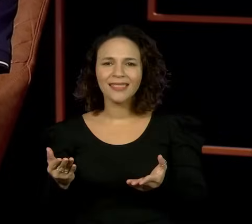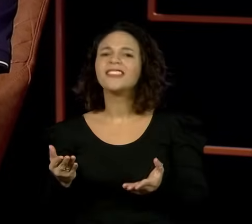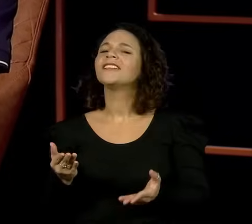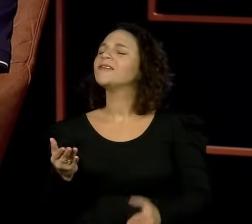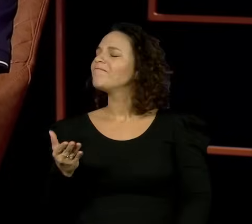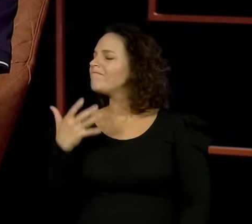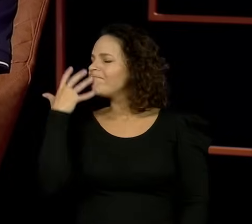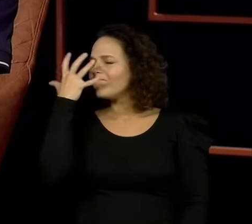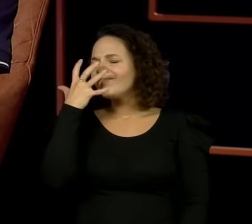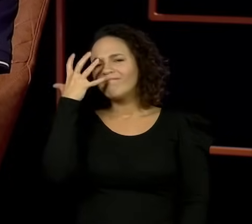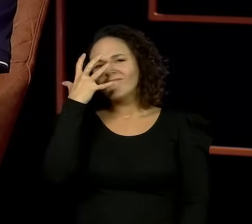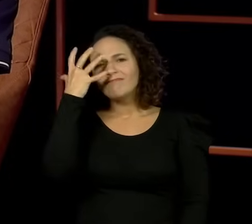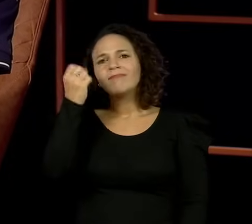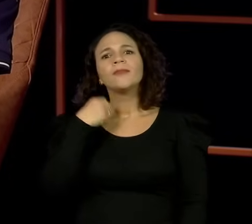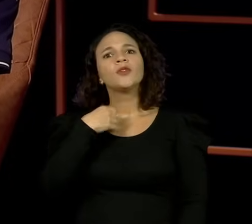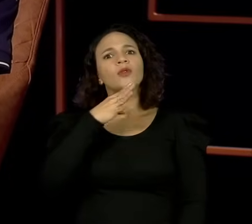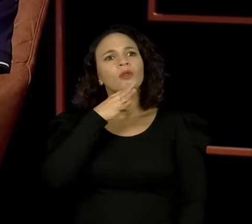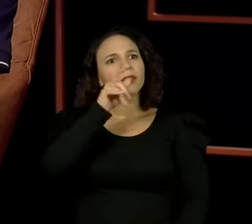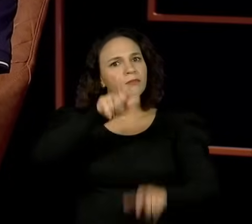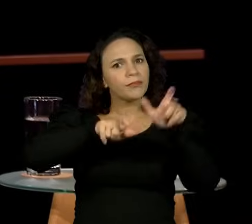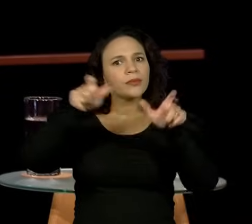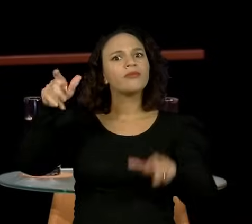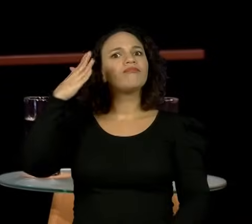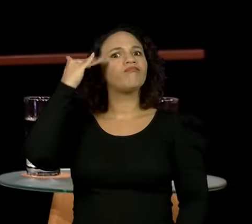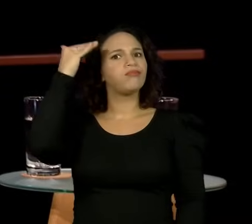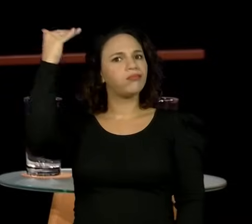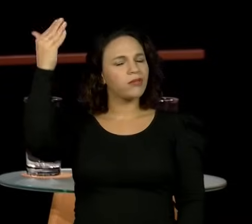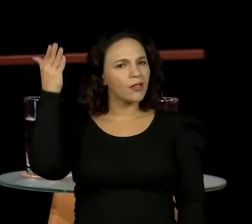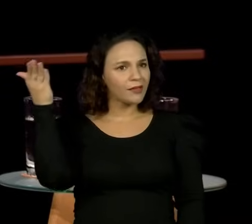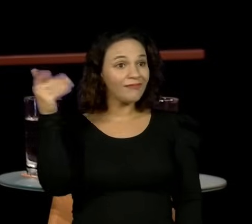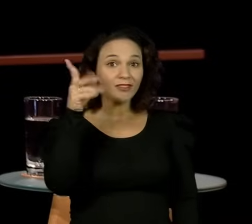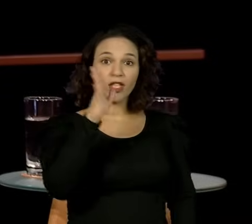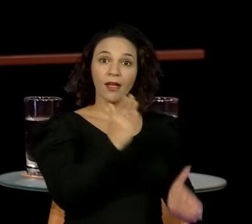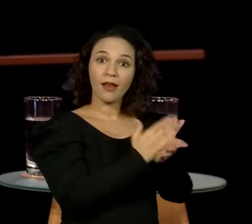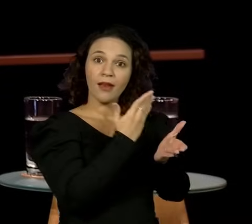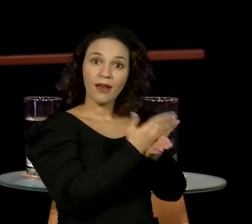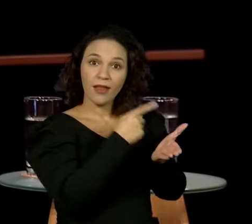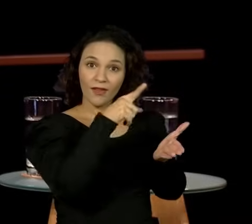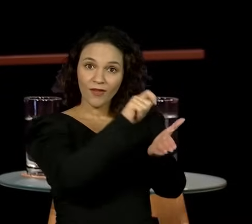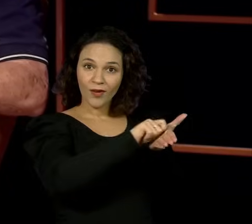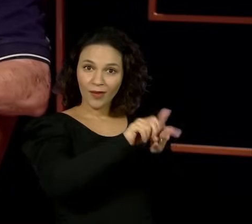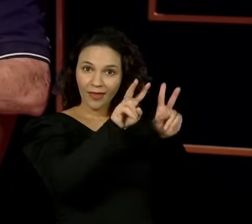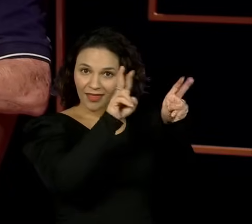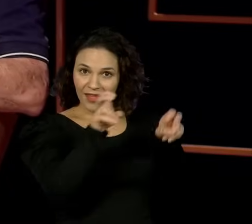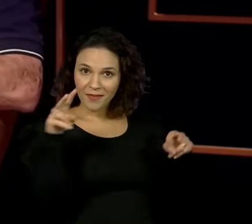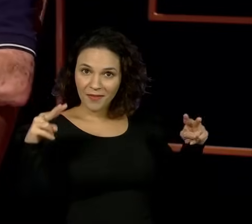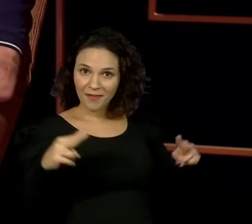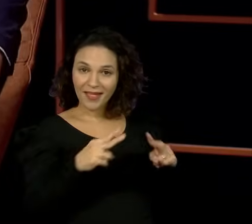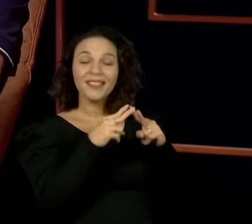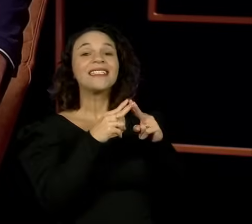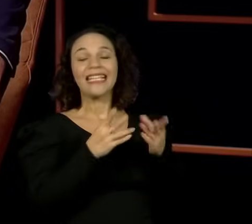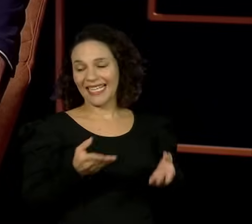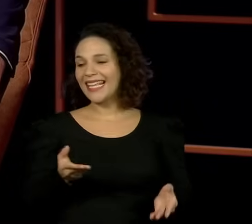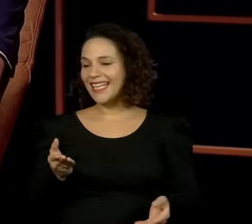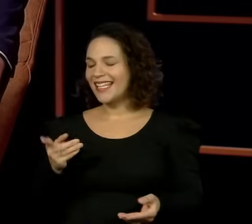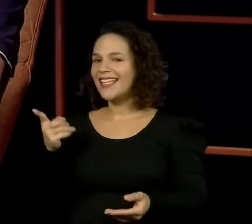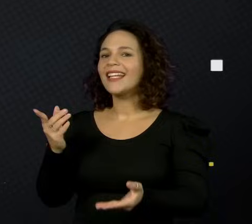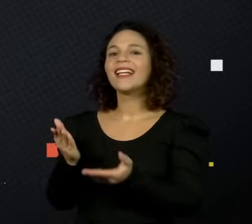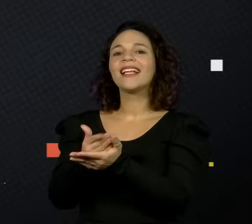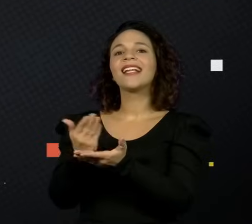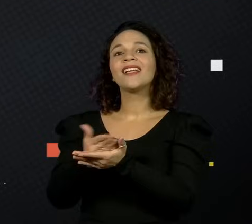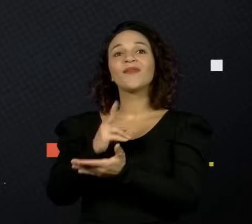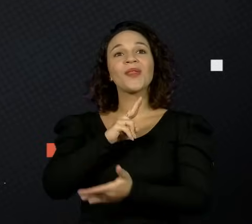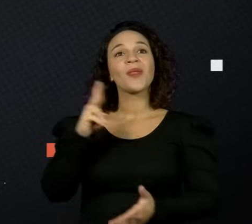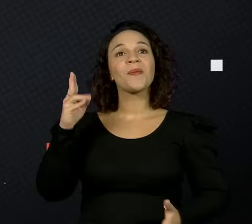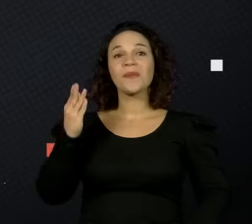encanto. Conheci muita gente importante. Você chegou a escrever um livro sobre Paris, né? Sim. O livro